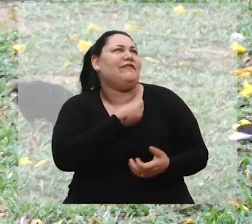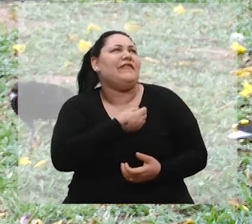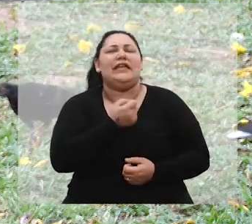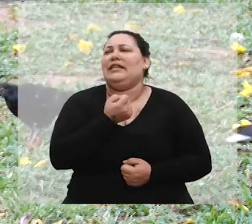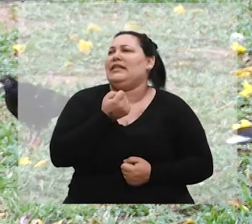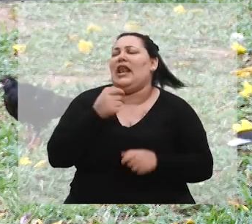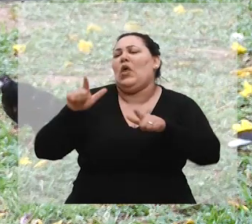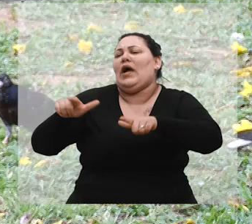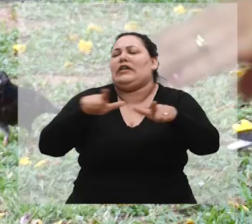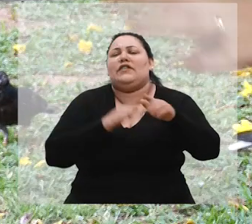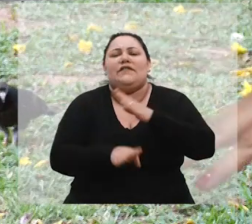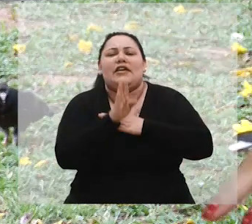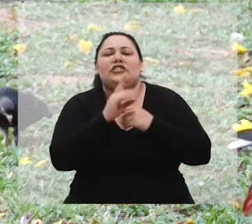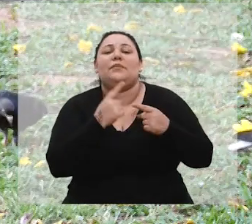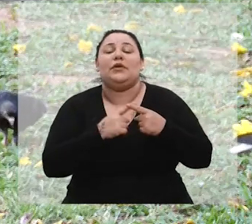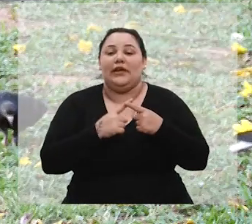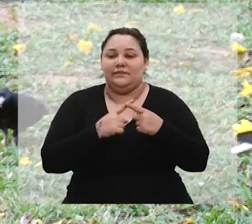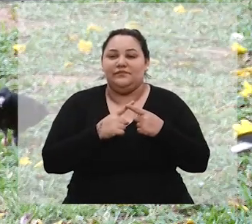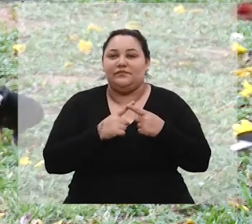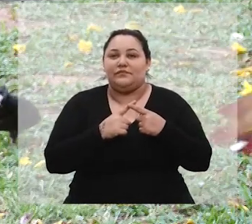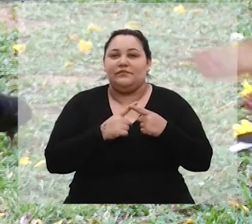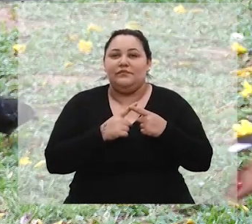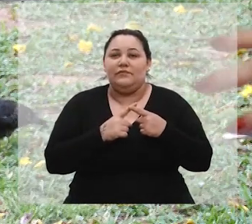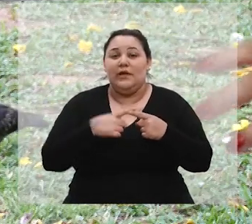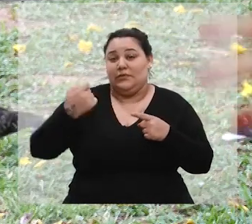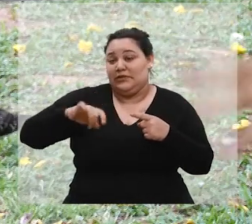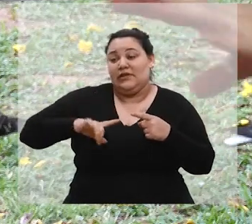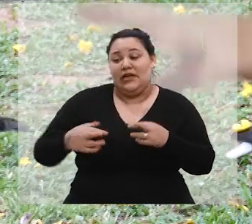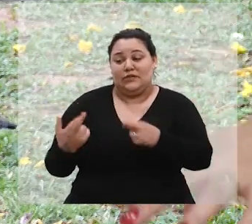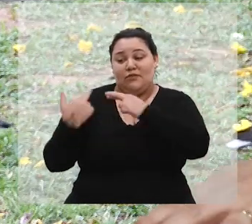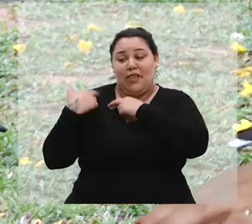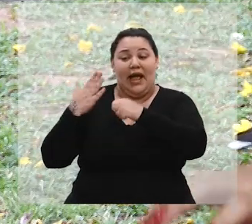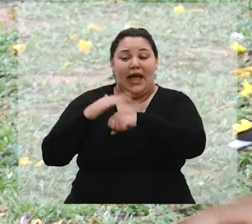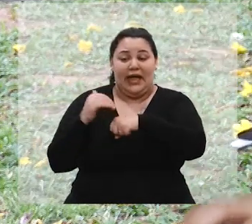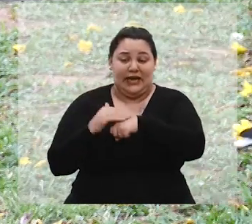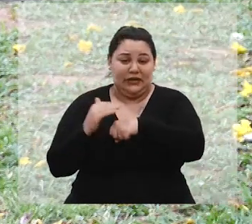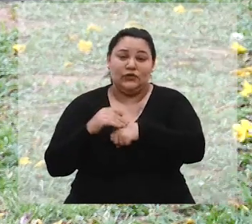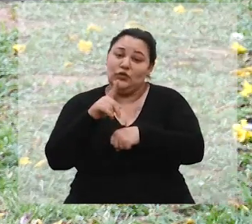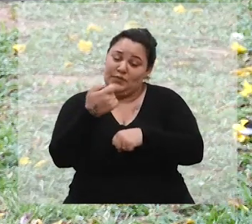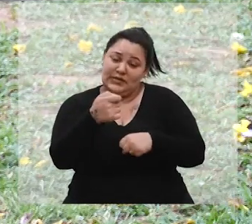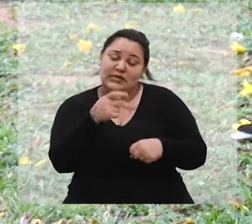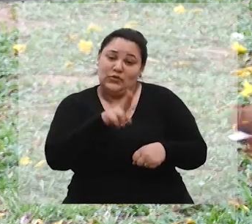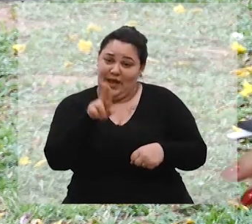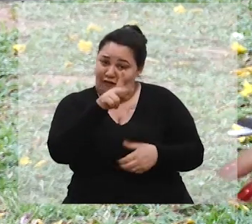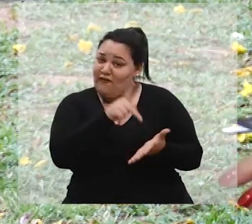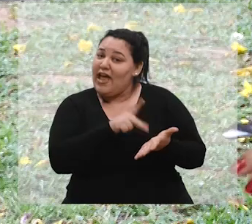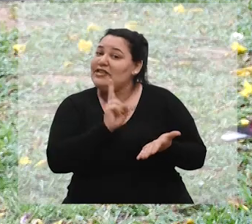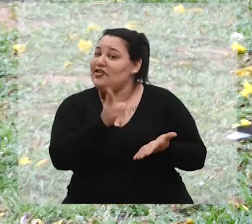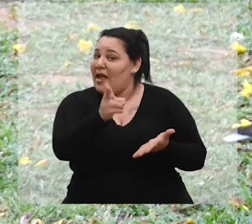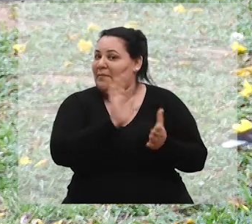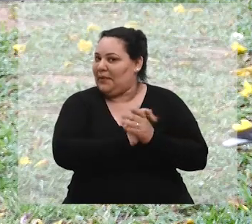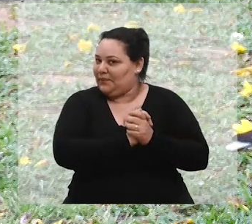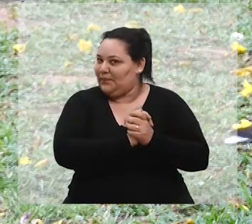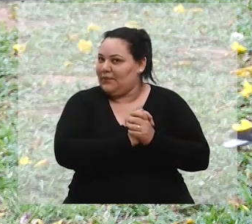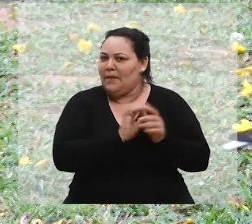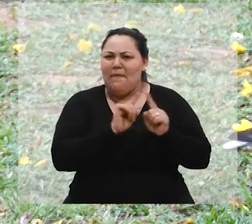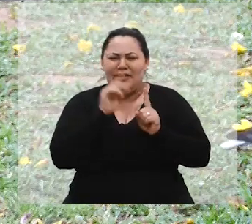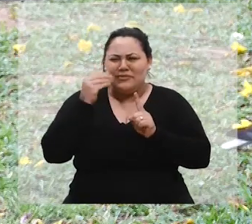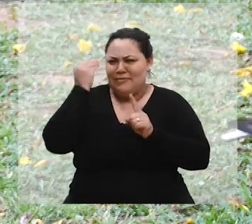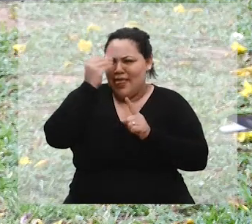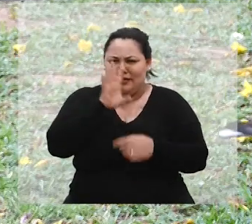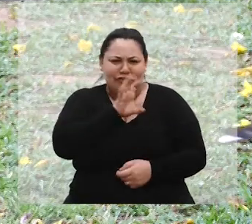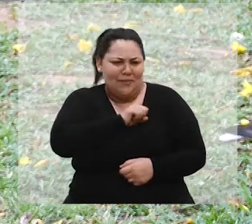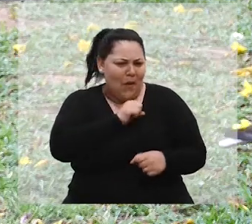da vida, para onde você vai, coisa, porque você, né, tem que ter responsabilidade afetiva, então você precisa ser muito honesto. Só que na